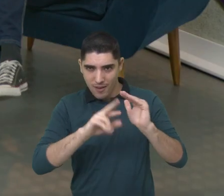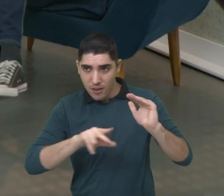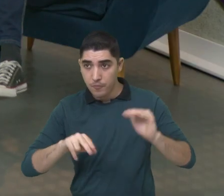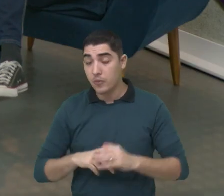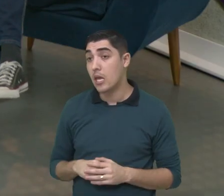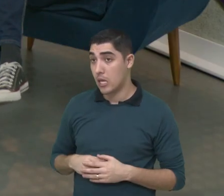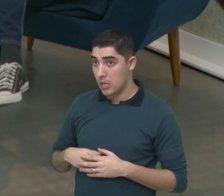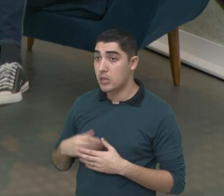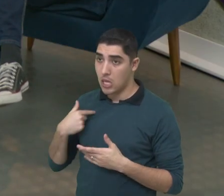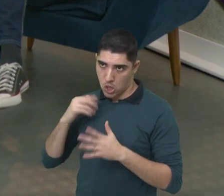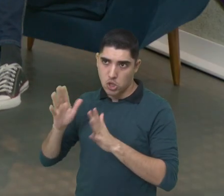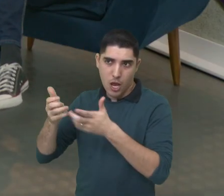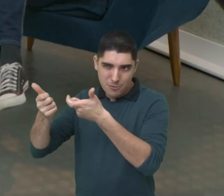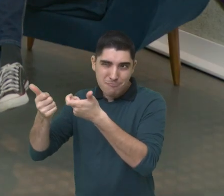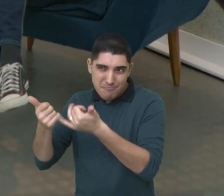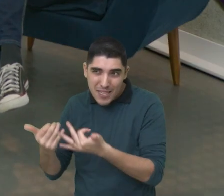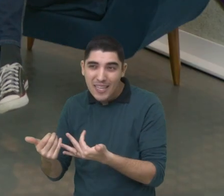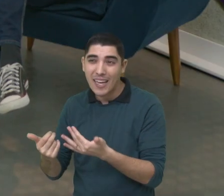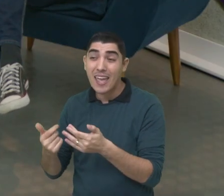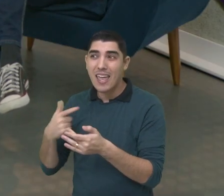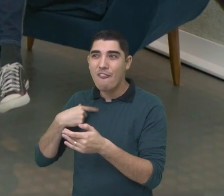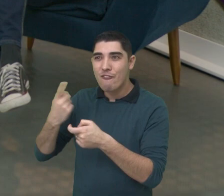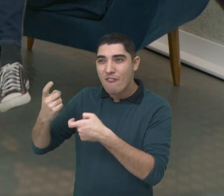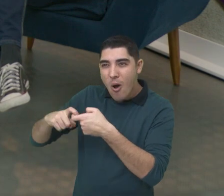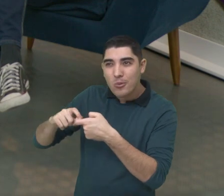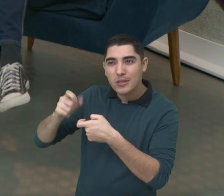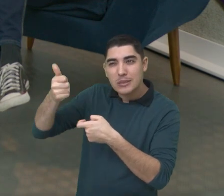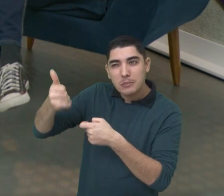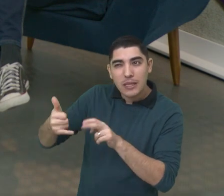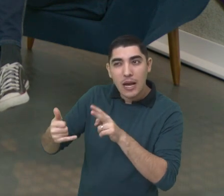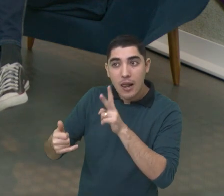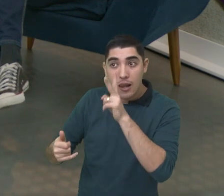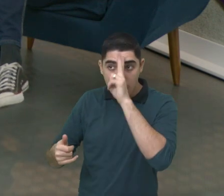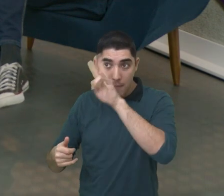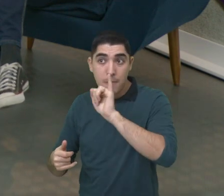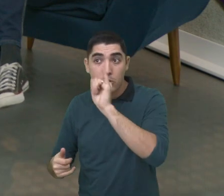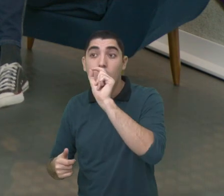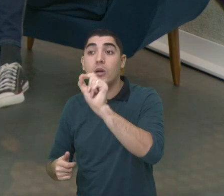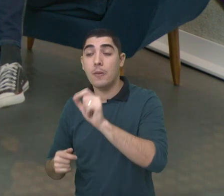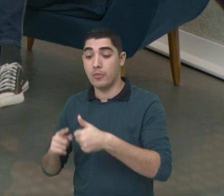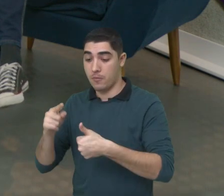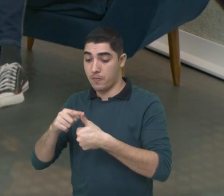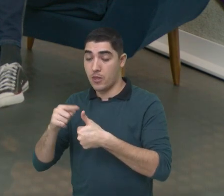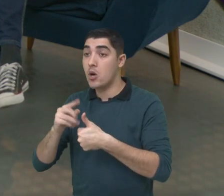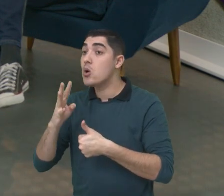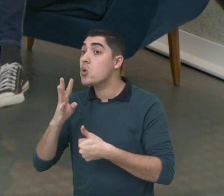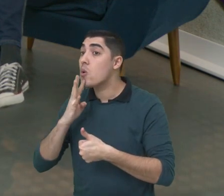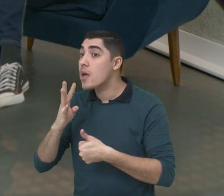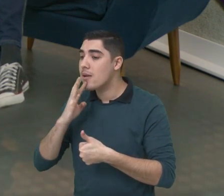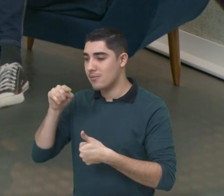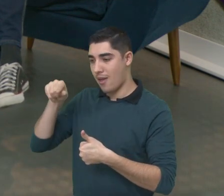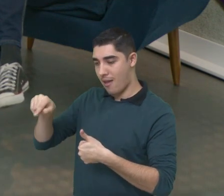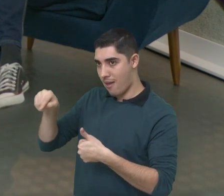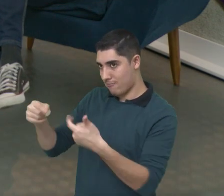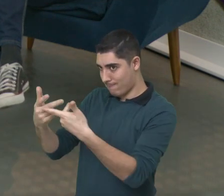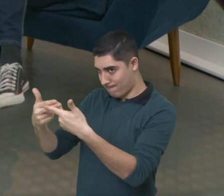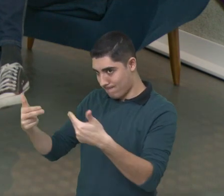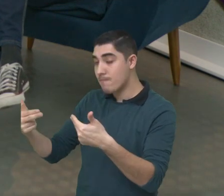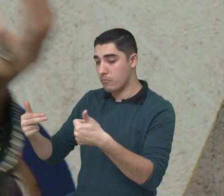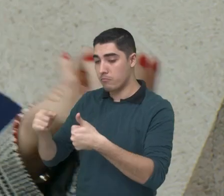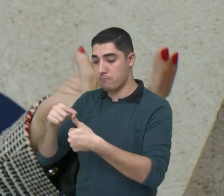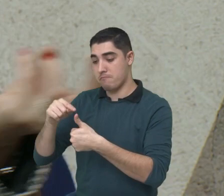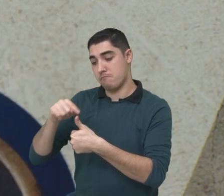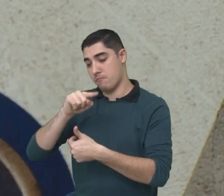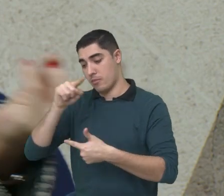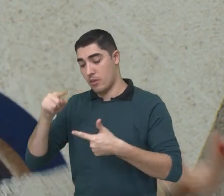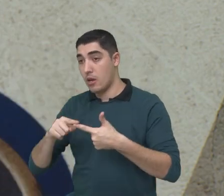tá? E volto até a complementar, porque é bom que a gente reforce conhecimento da matéria, ser um